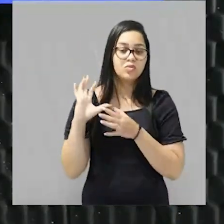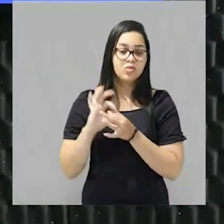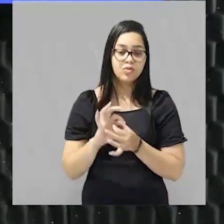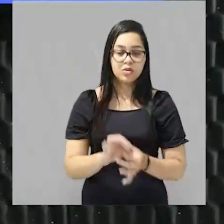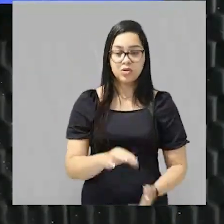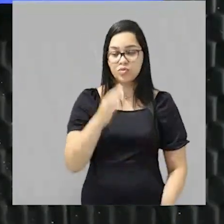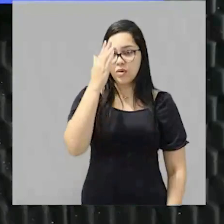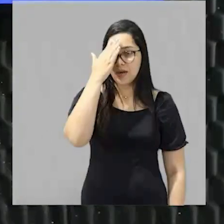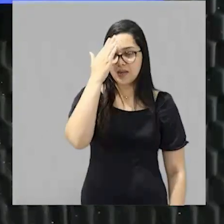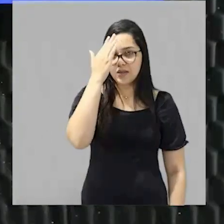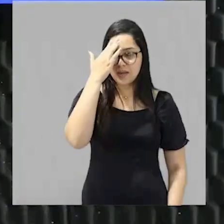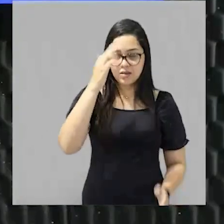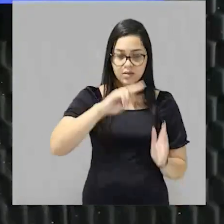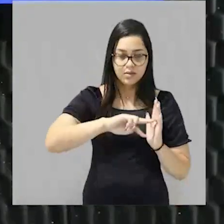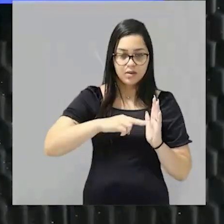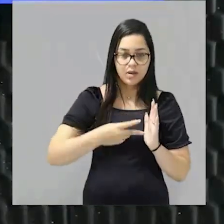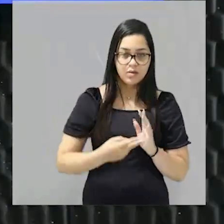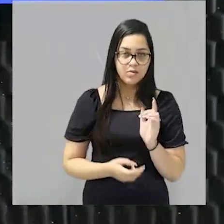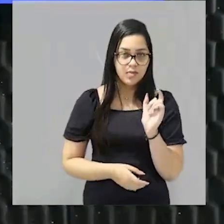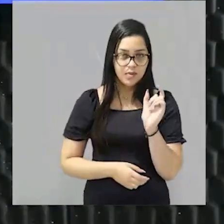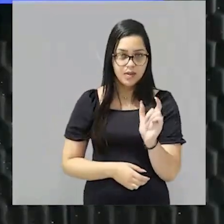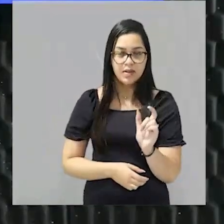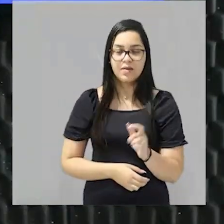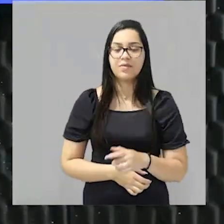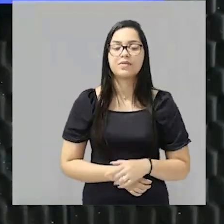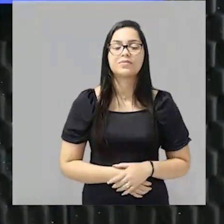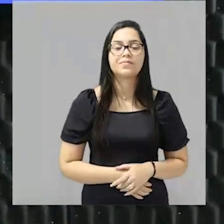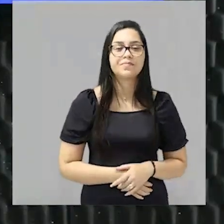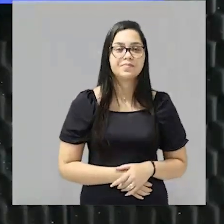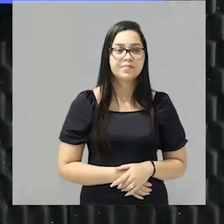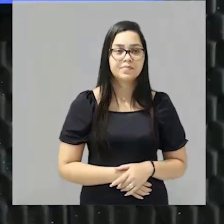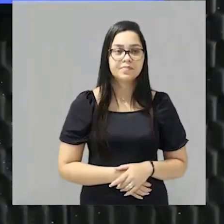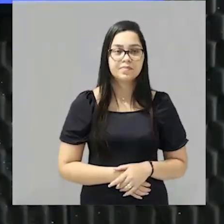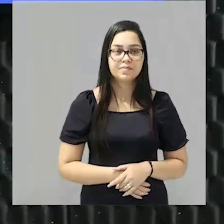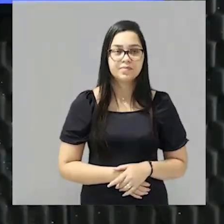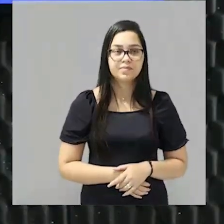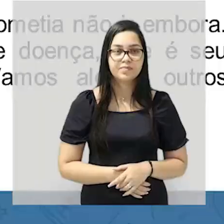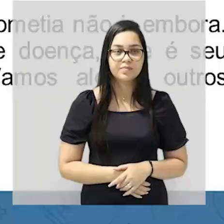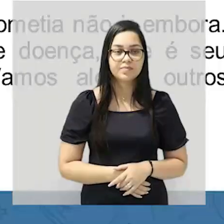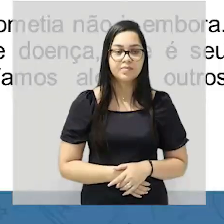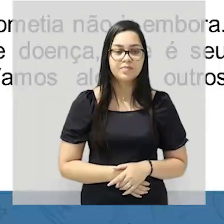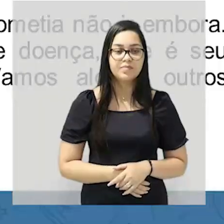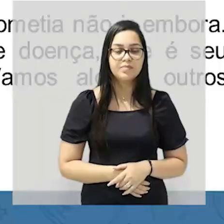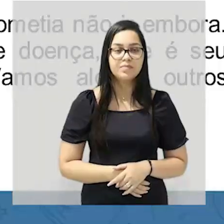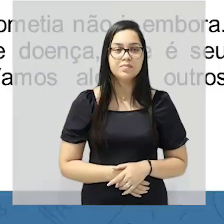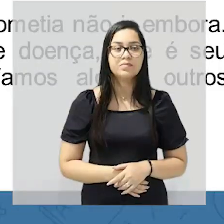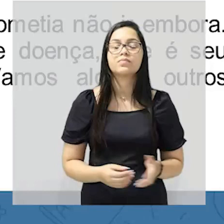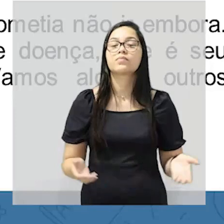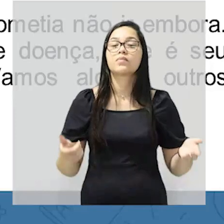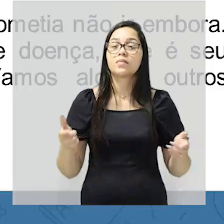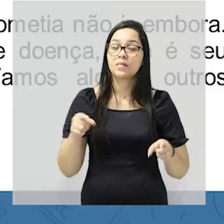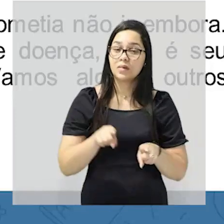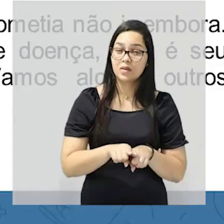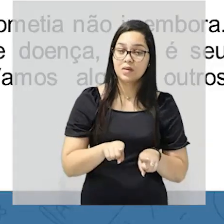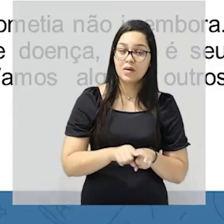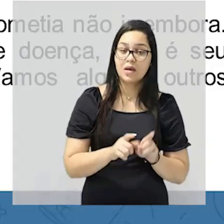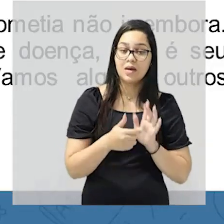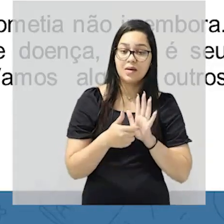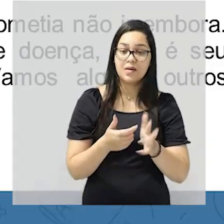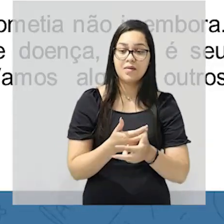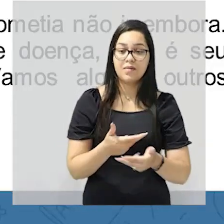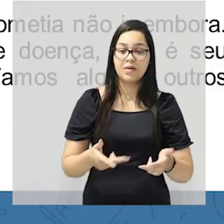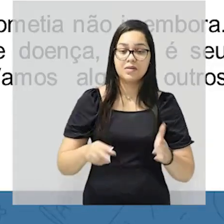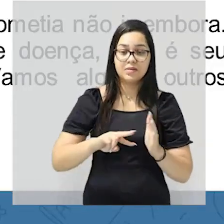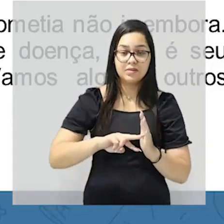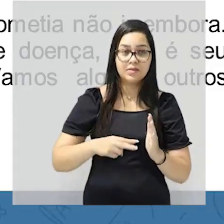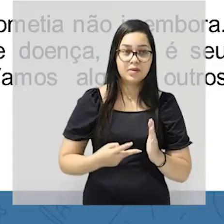tá? Eu tenho aqui uma expressão que vai dizer a mesma coisa. Eu uso uma frase e uma outra frase que vão dizer